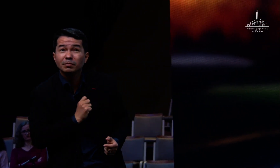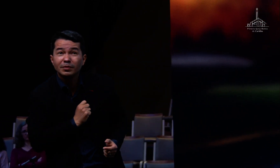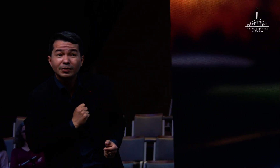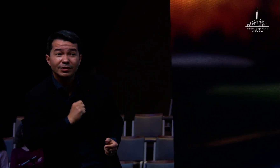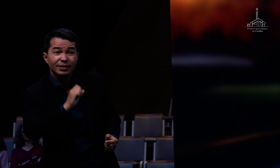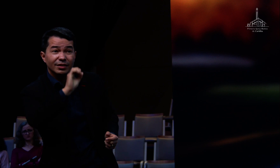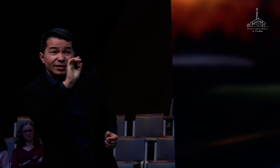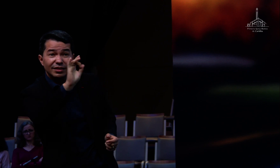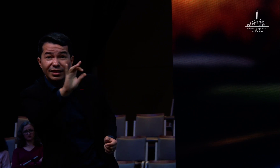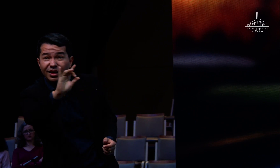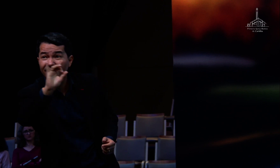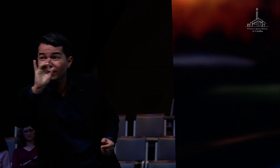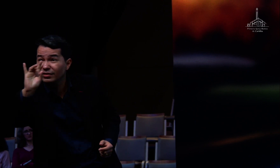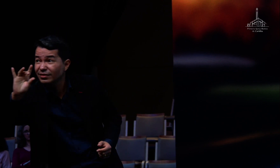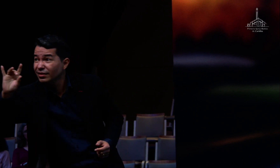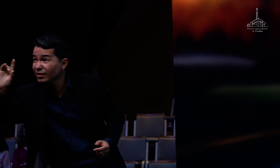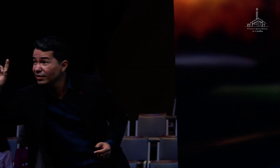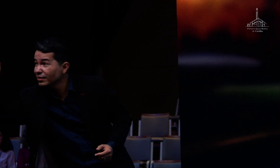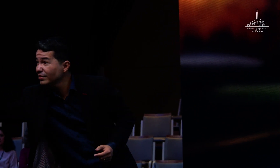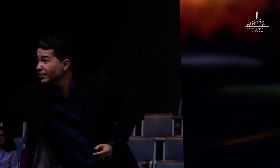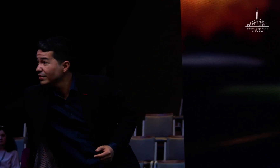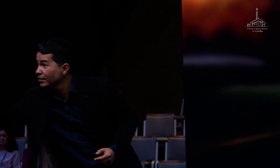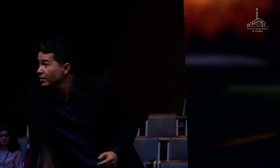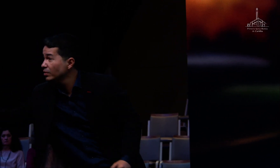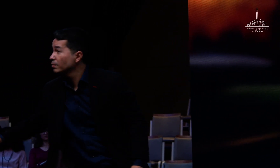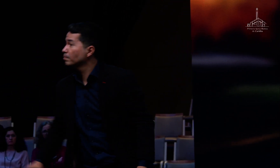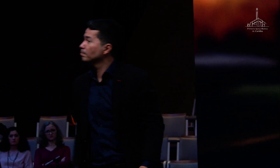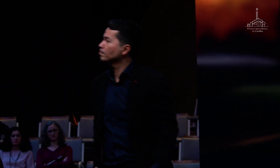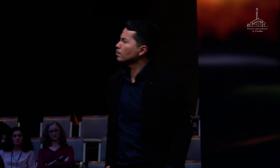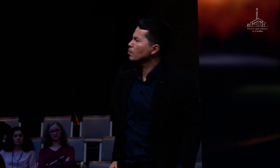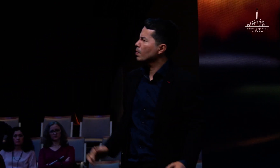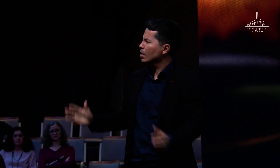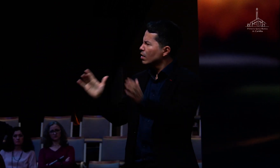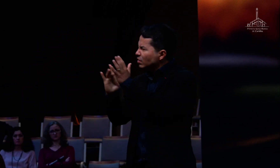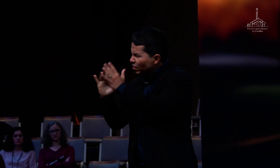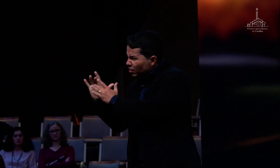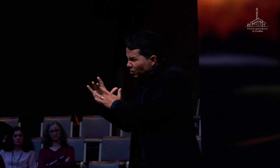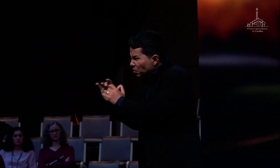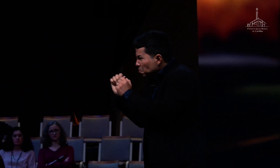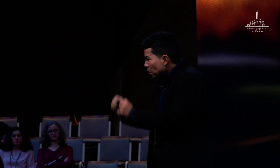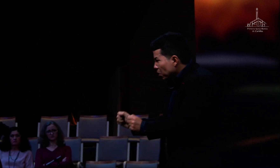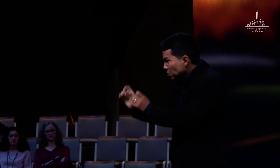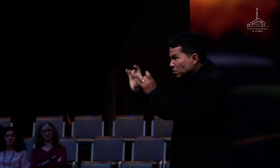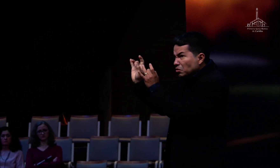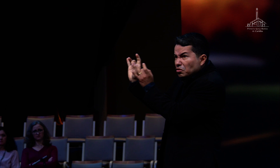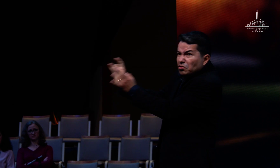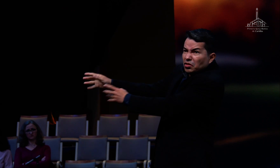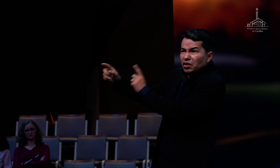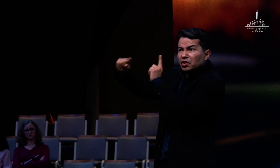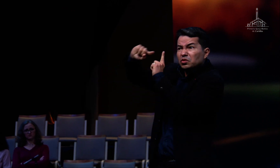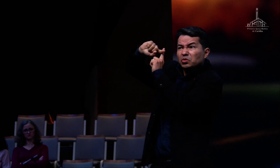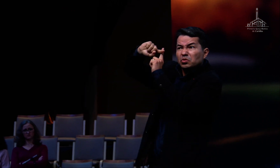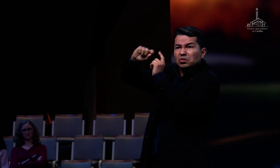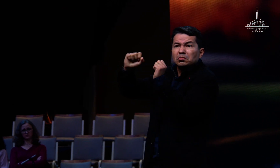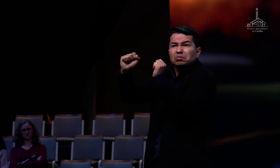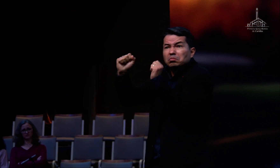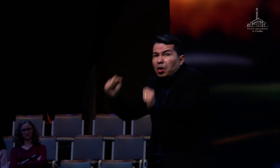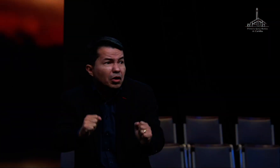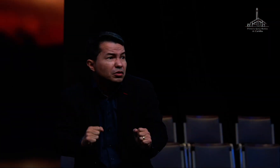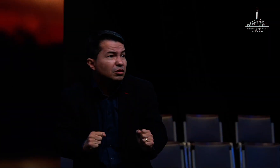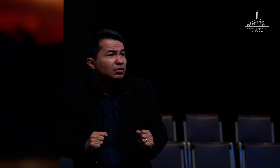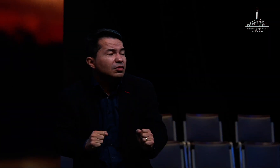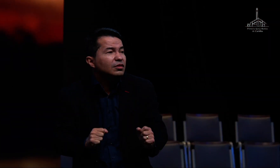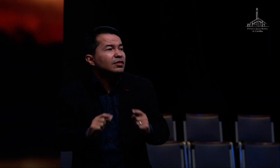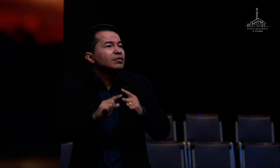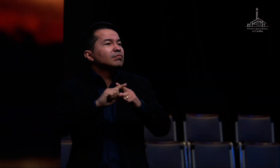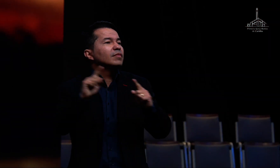demonstrar amor por cada um de nós. Jesus, ele